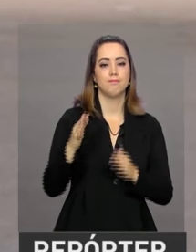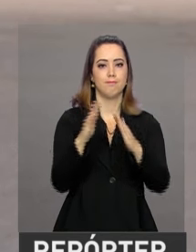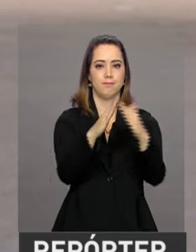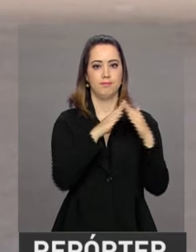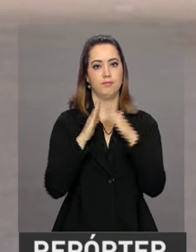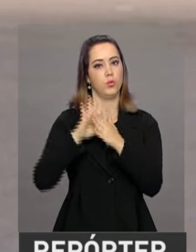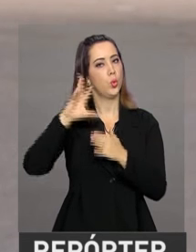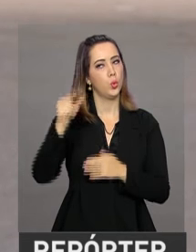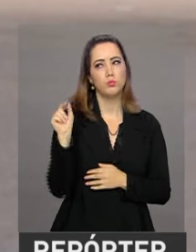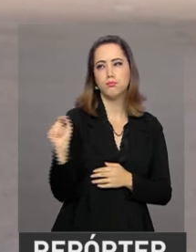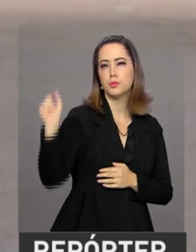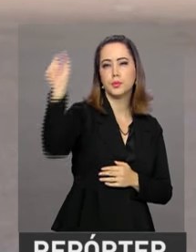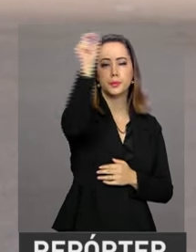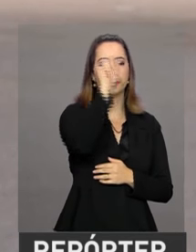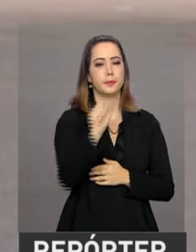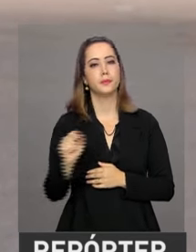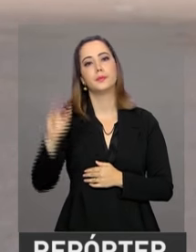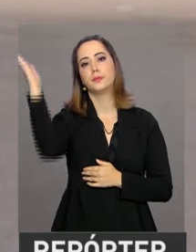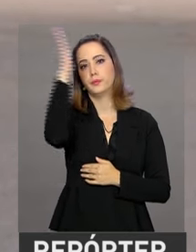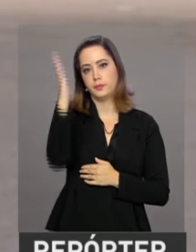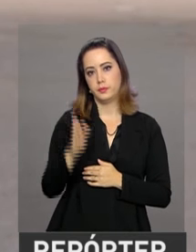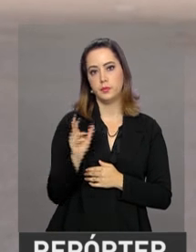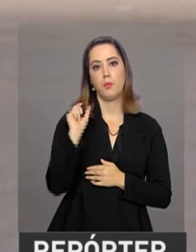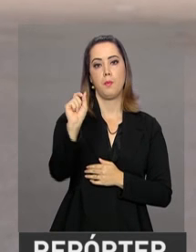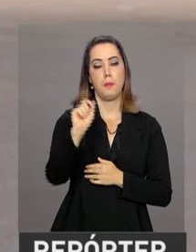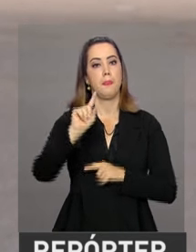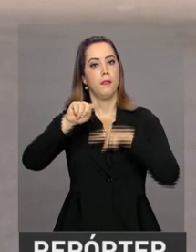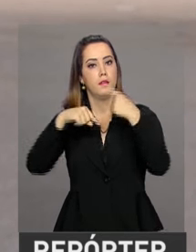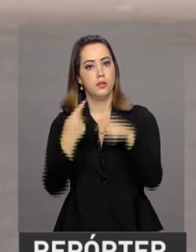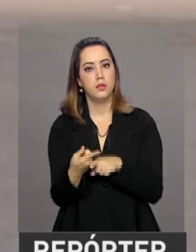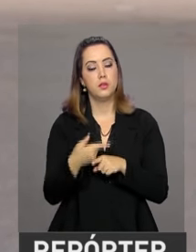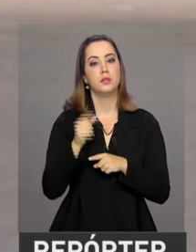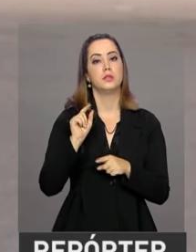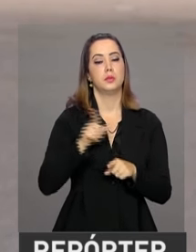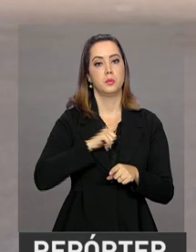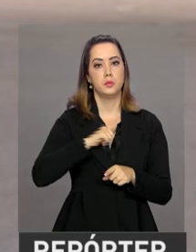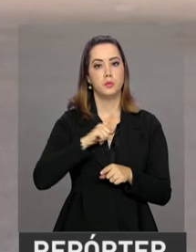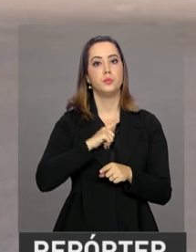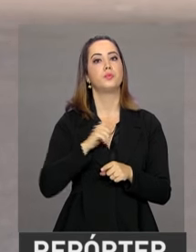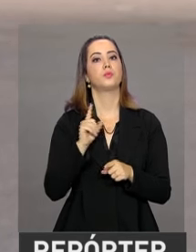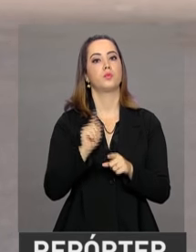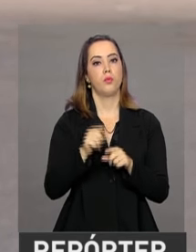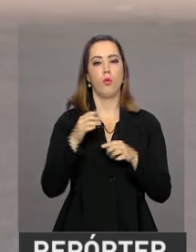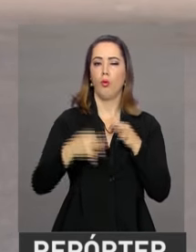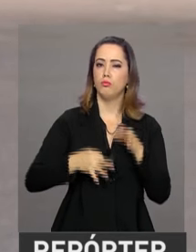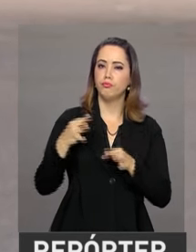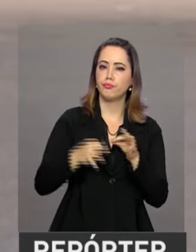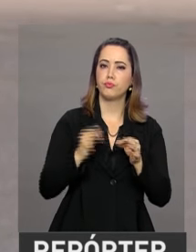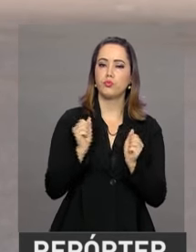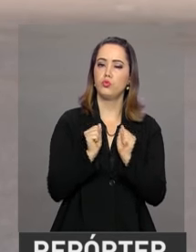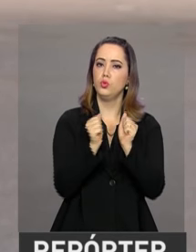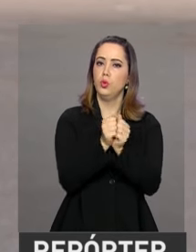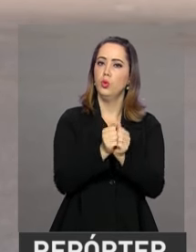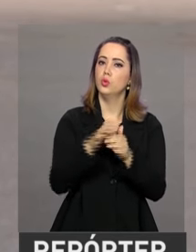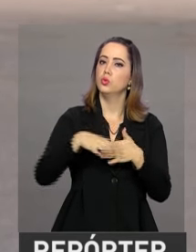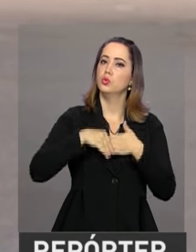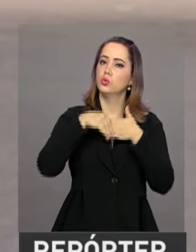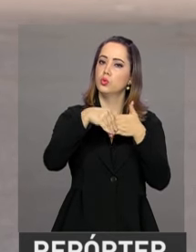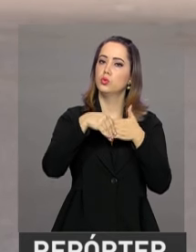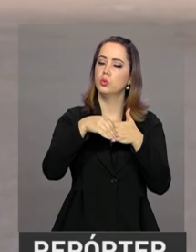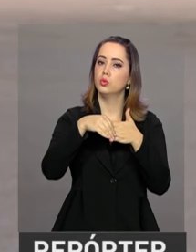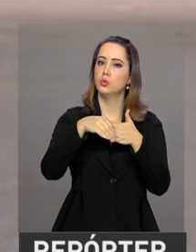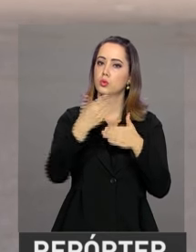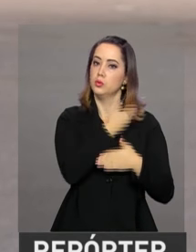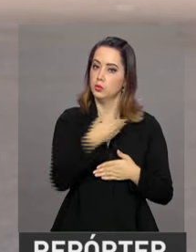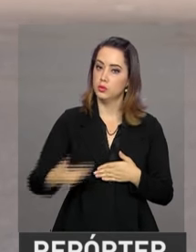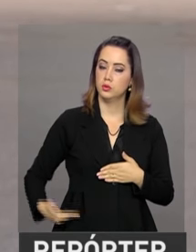país. Depois, às 11h30 da manhã, o presidente em exercício tem uma audiência com o líder do governo na Câmara dos Deputados,